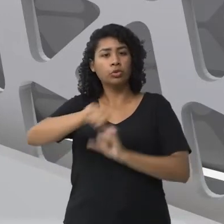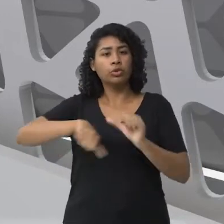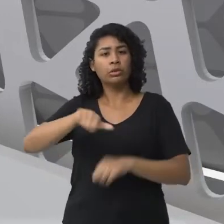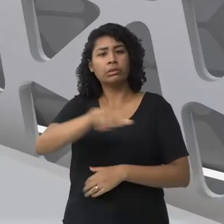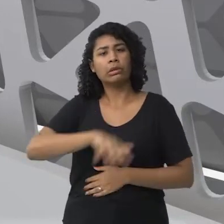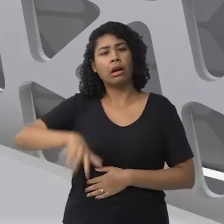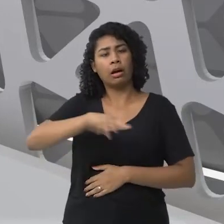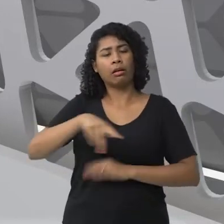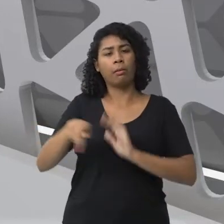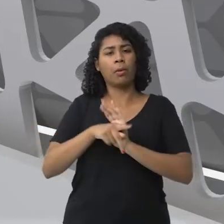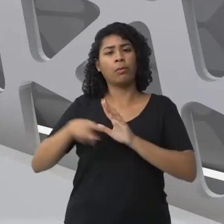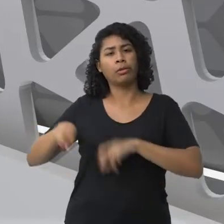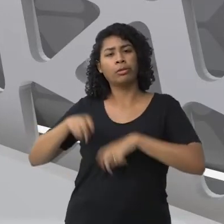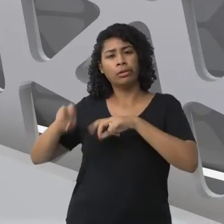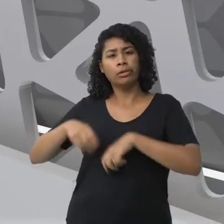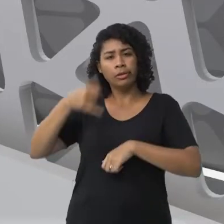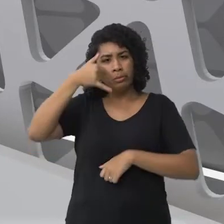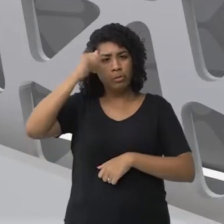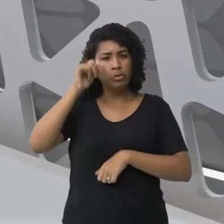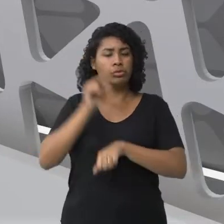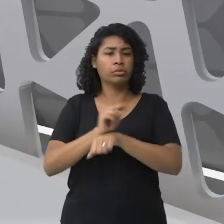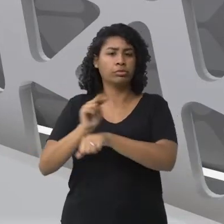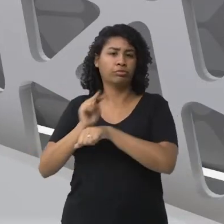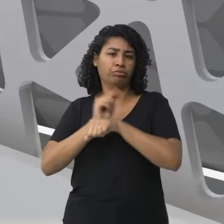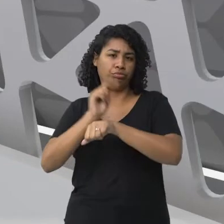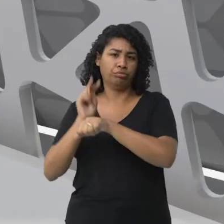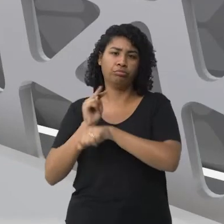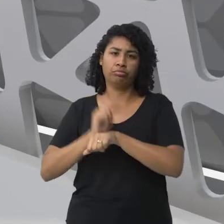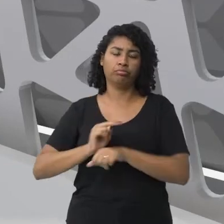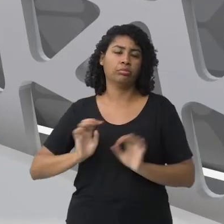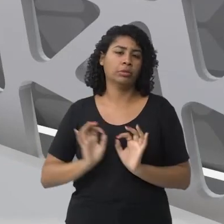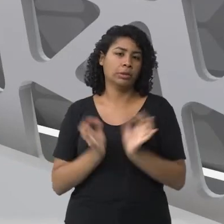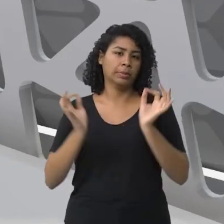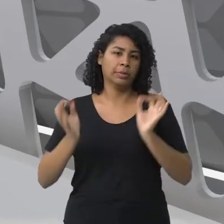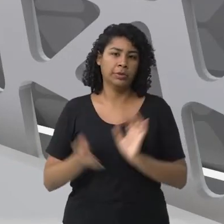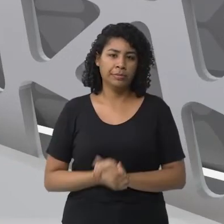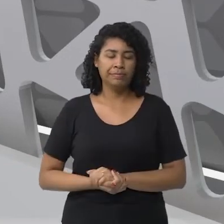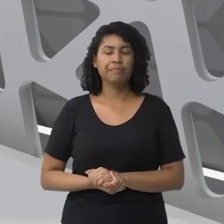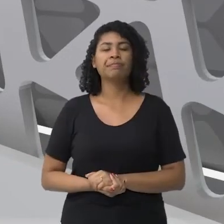de pastagem ou então aos campos para a agricultura.